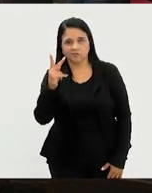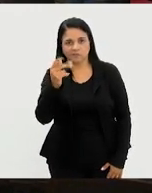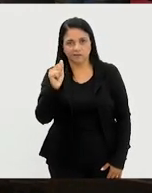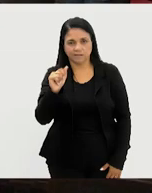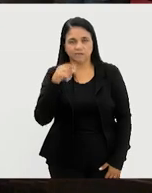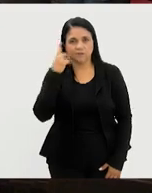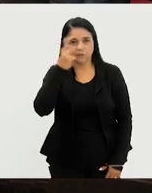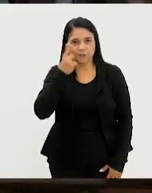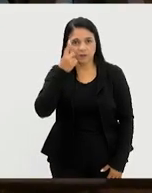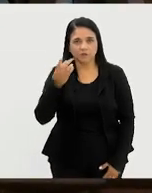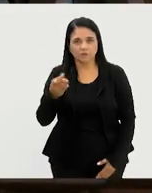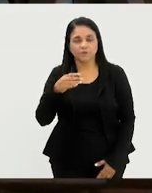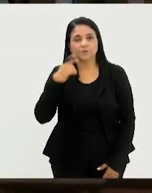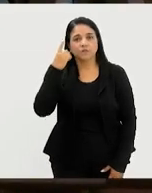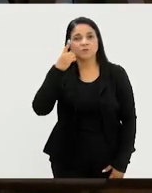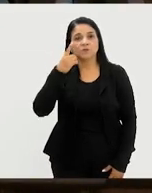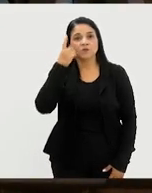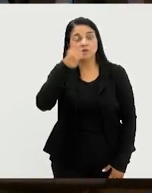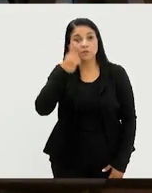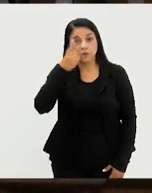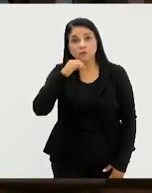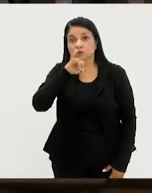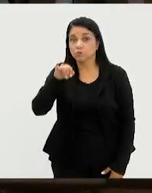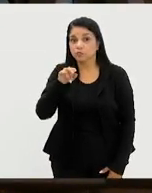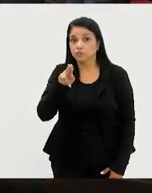Rocha Deputado Júlio